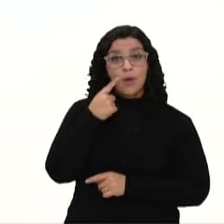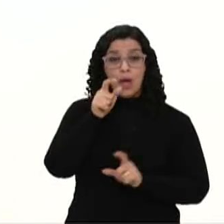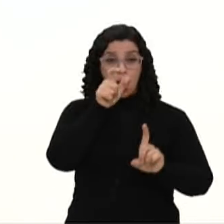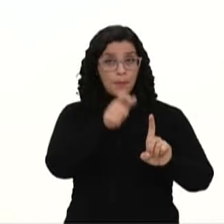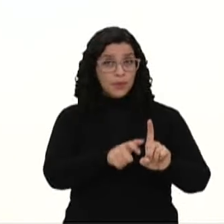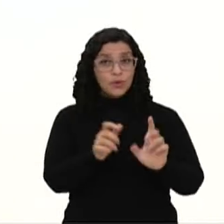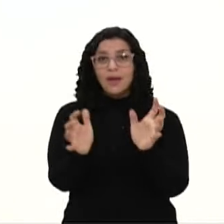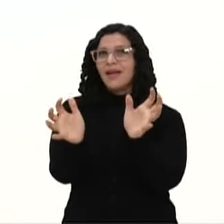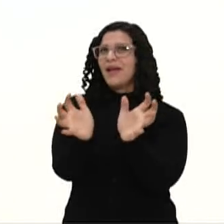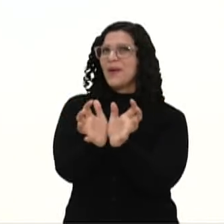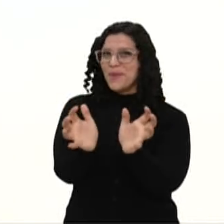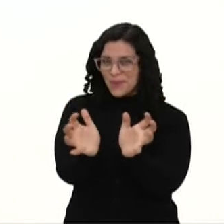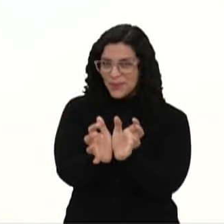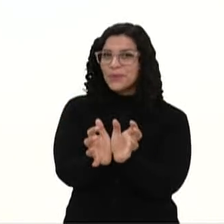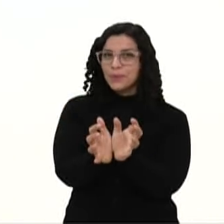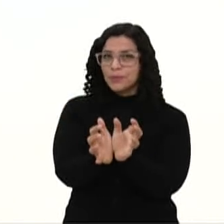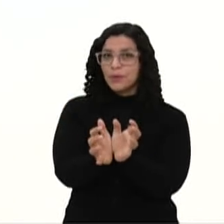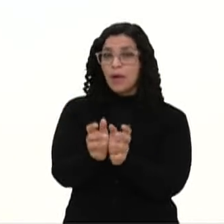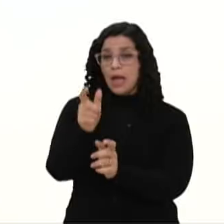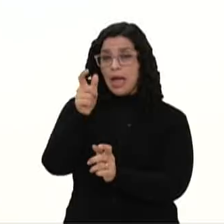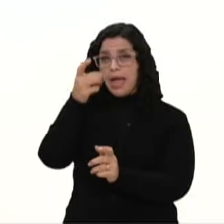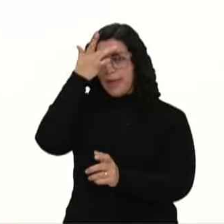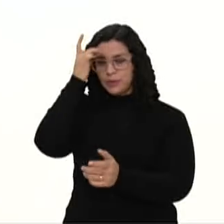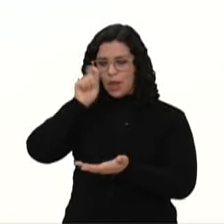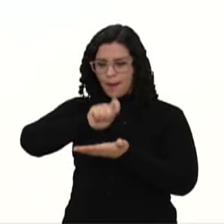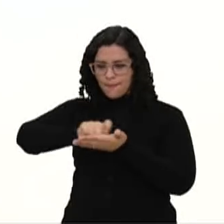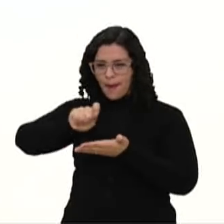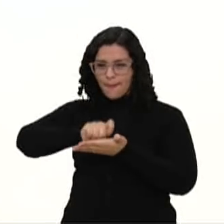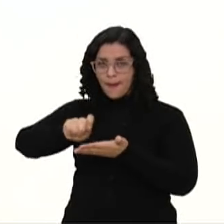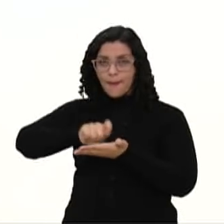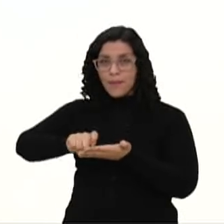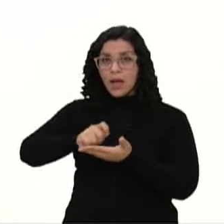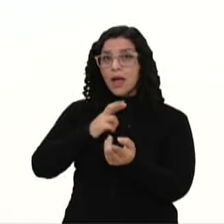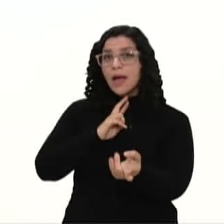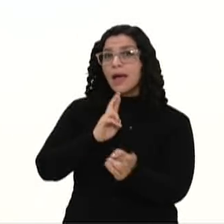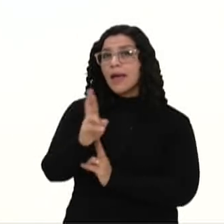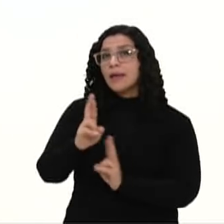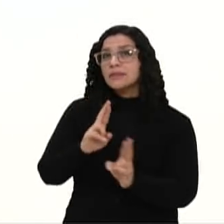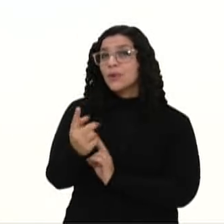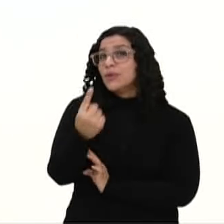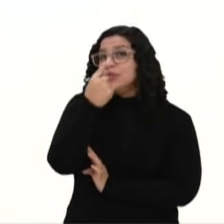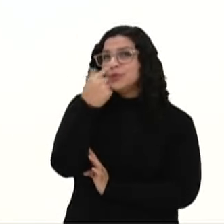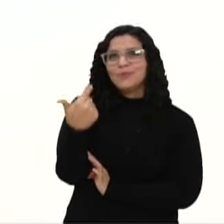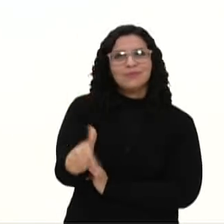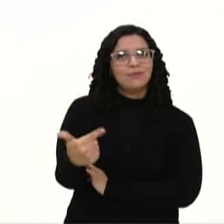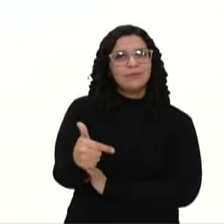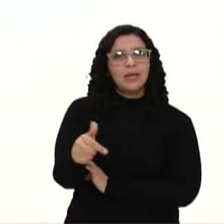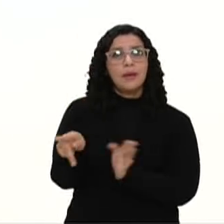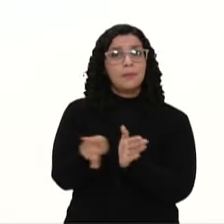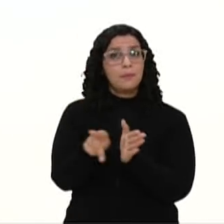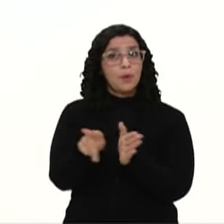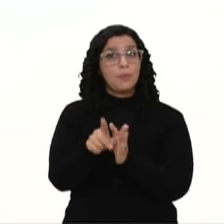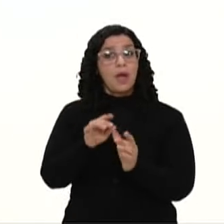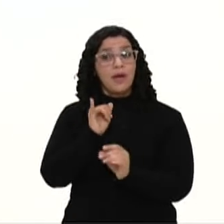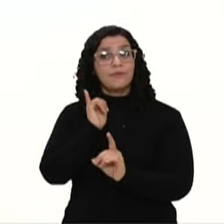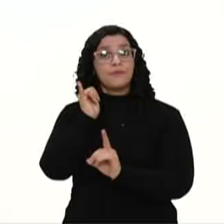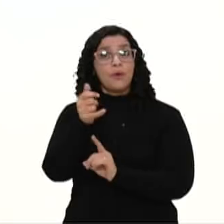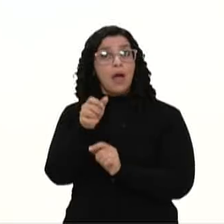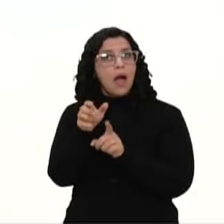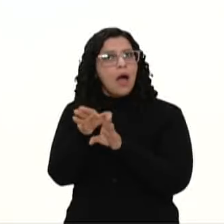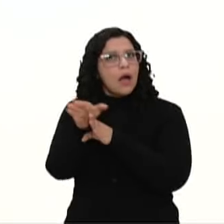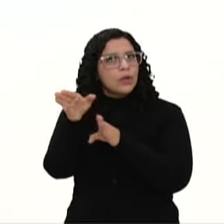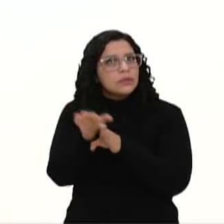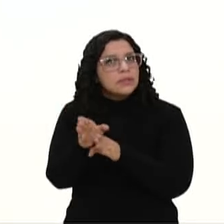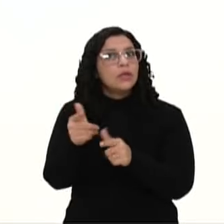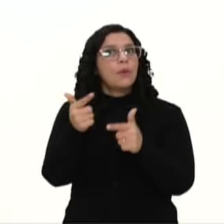destinatário coletivo. O remetente se relaciona com ele de modo mais distante e se dirige a ele para alertar para